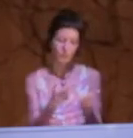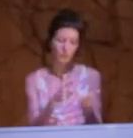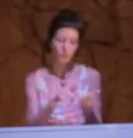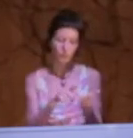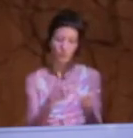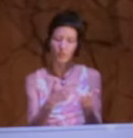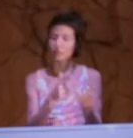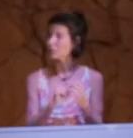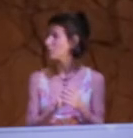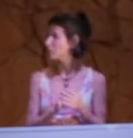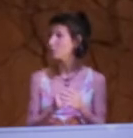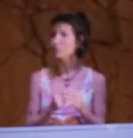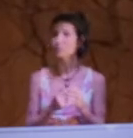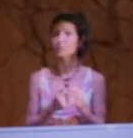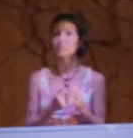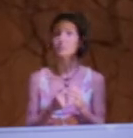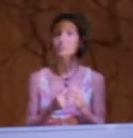de senha, Murilo.